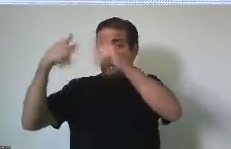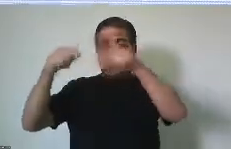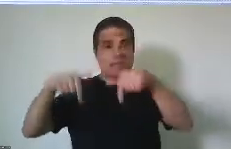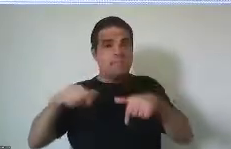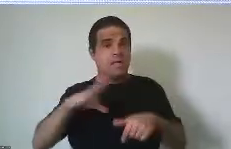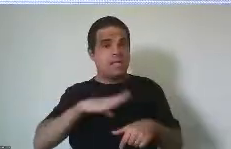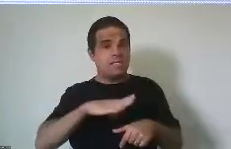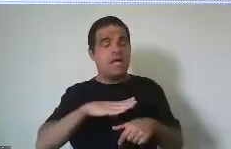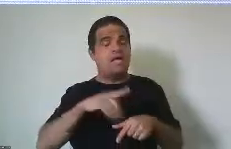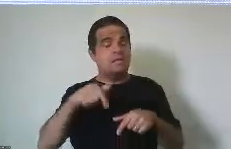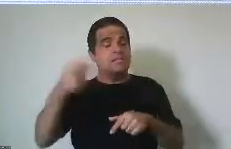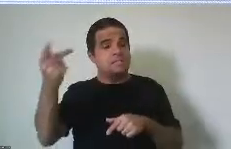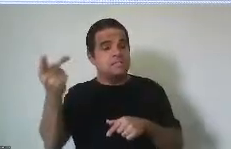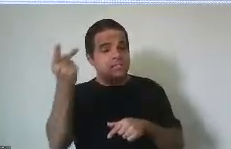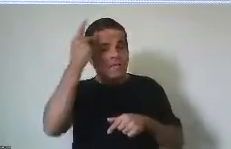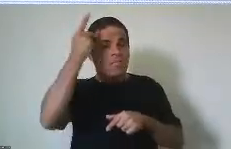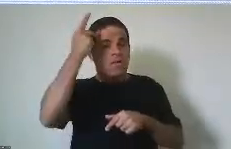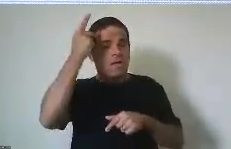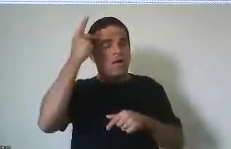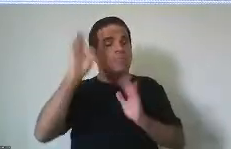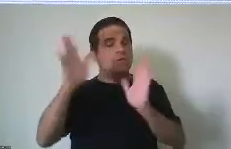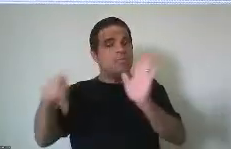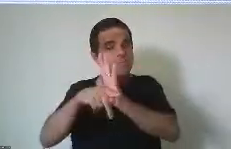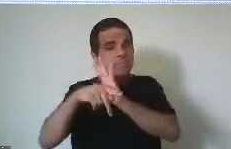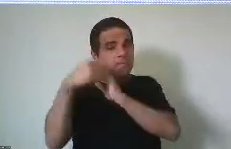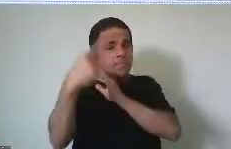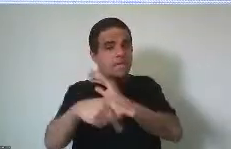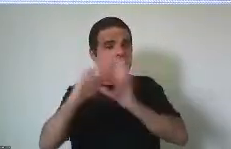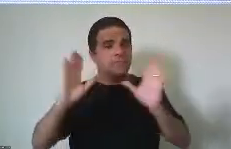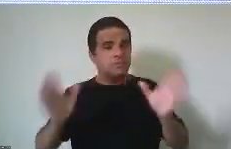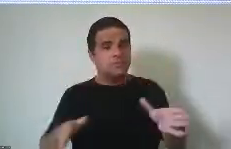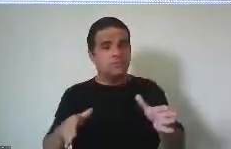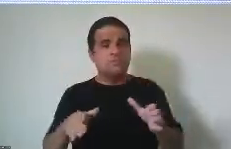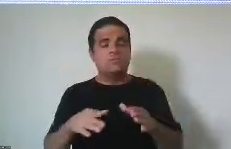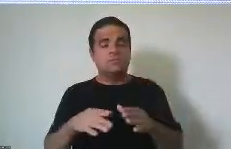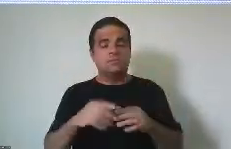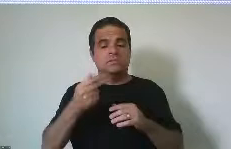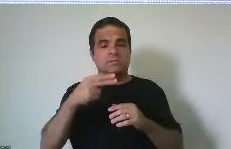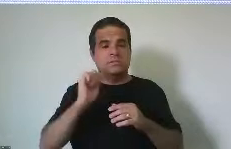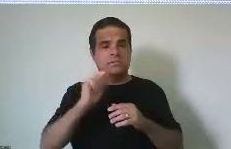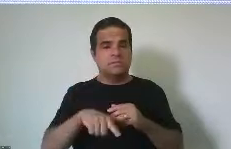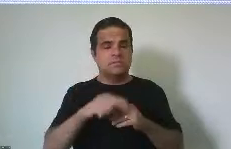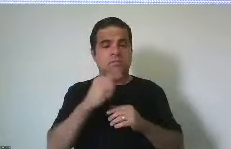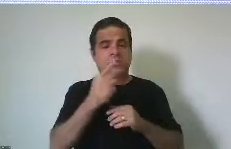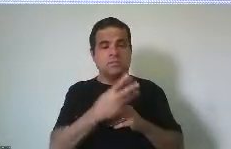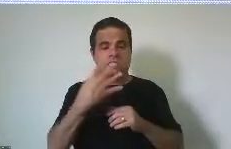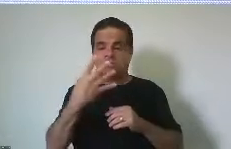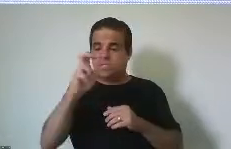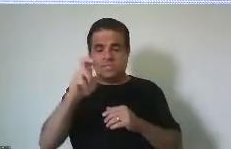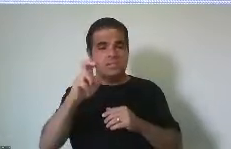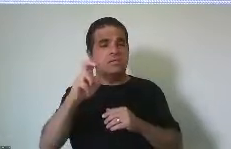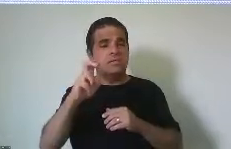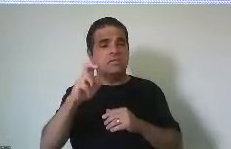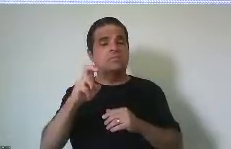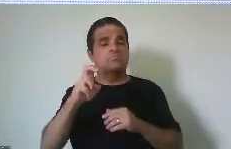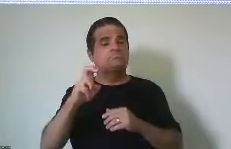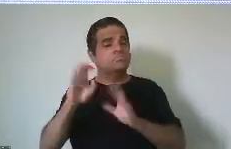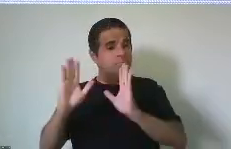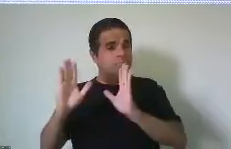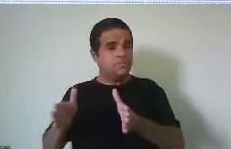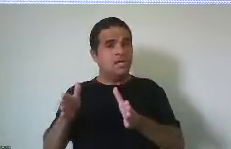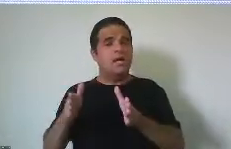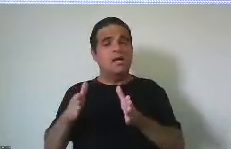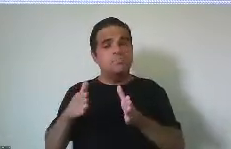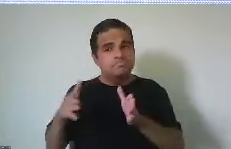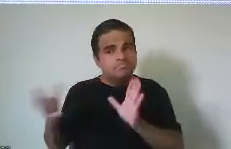Pablo e faz parte de anel de 345 subterrâneo neste momento já